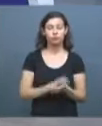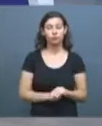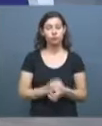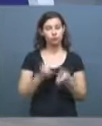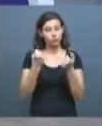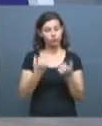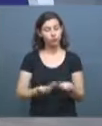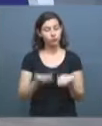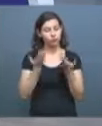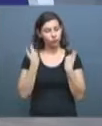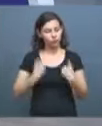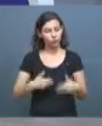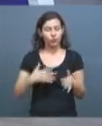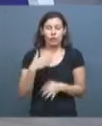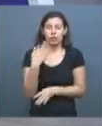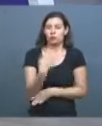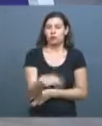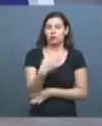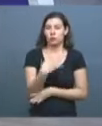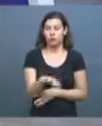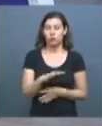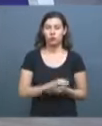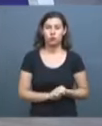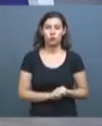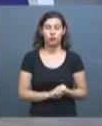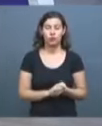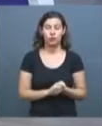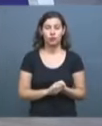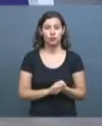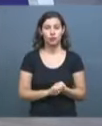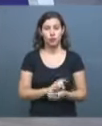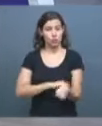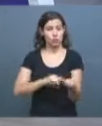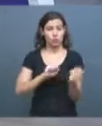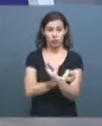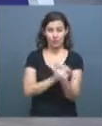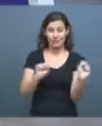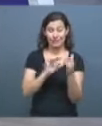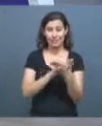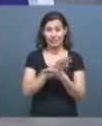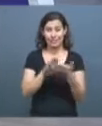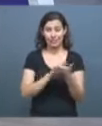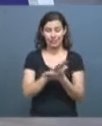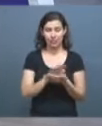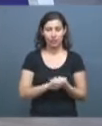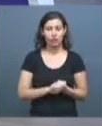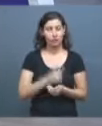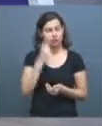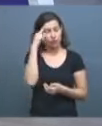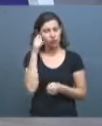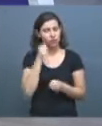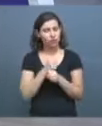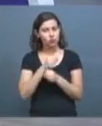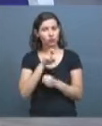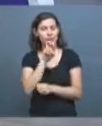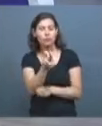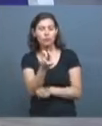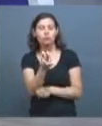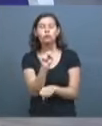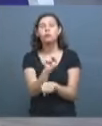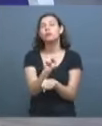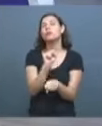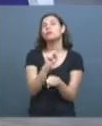Dor da alma. Então, assim, a ausência de total de estresse. Se você vai falar aqui, você vai ficar aqui 5 anos sem fazer nada, quietinho,